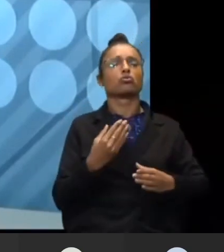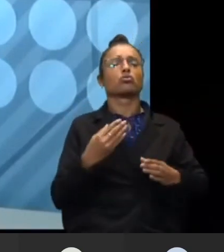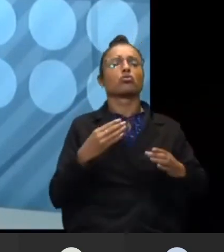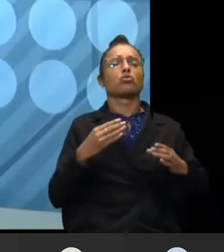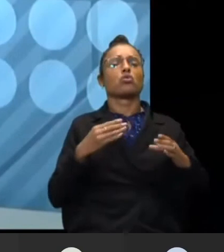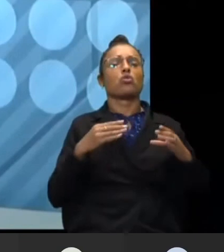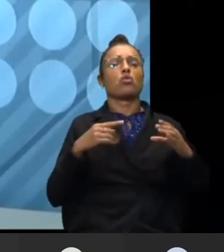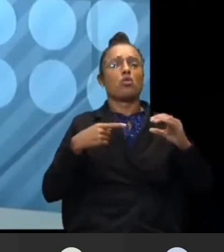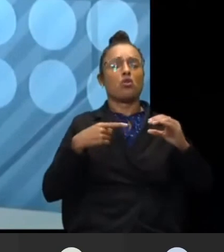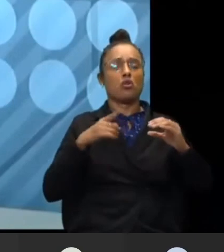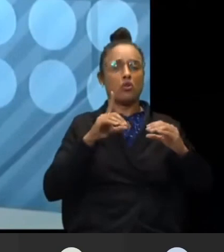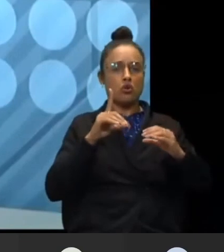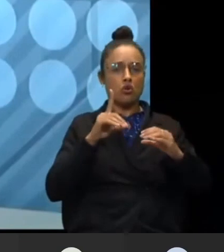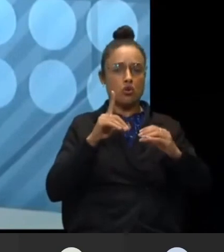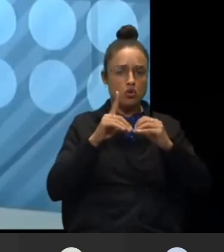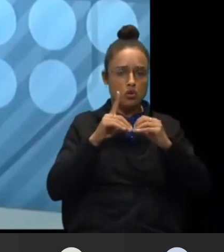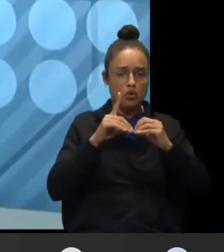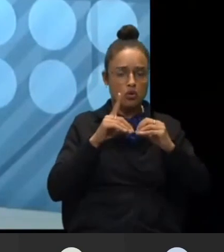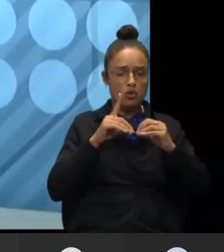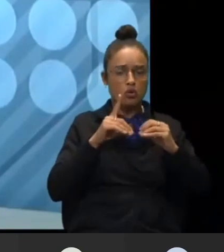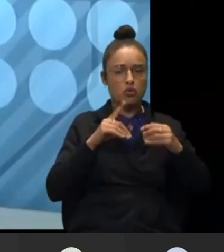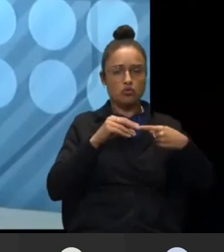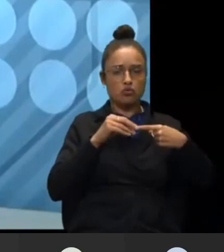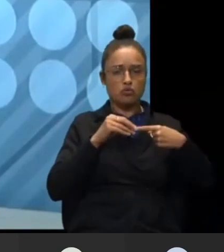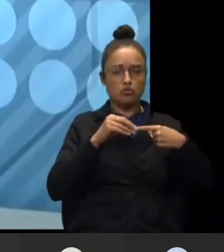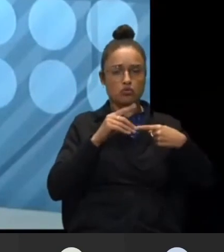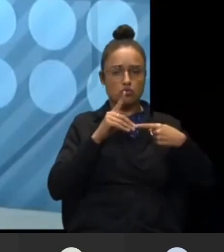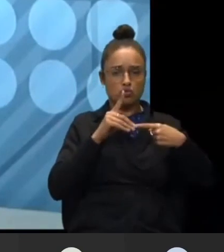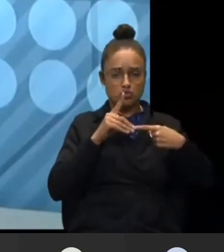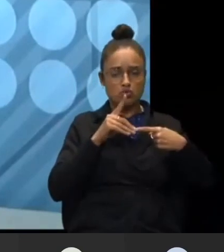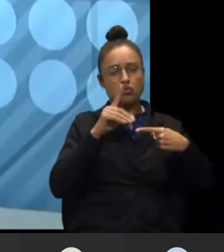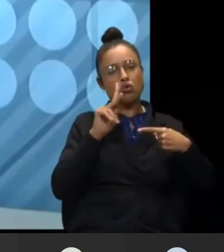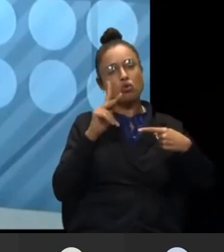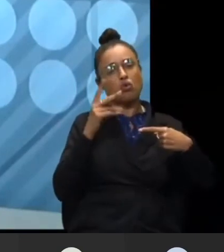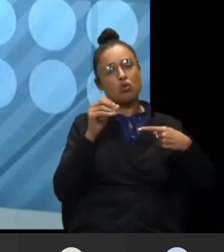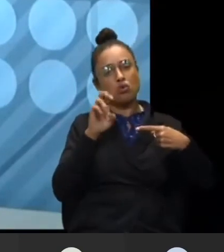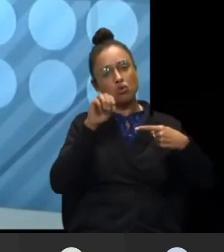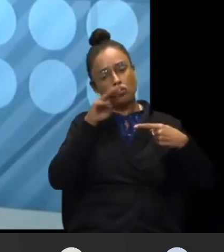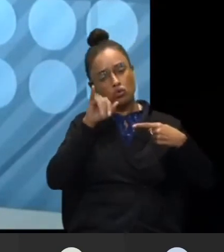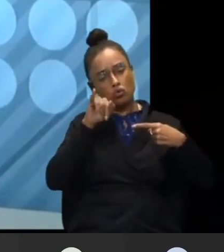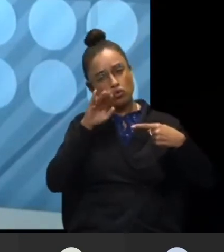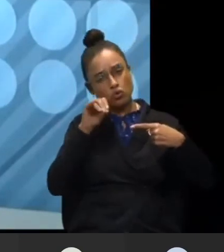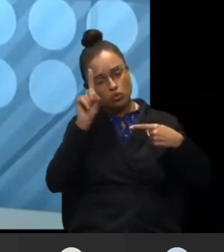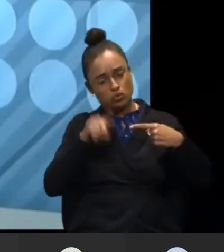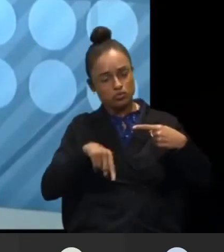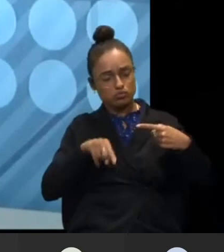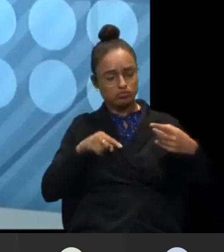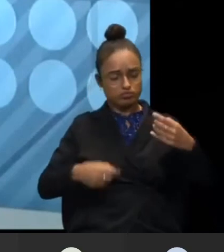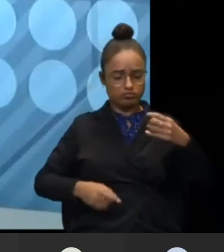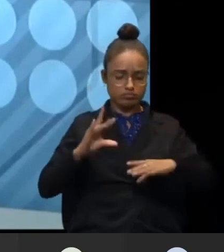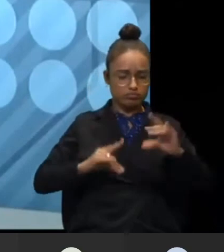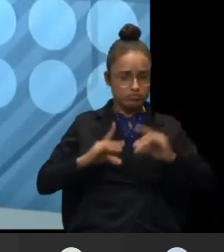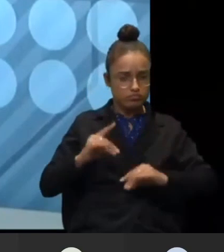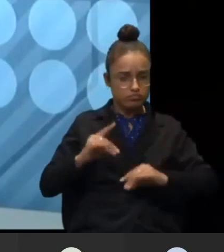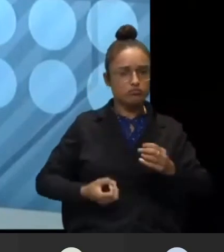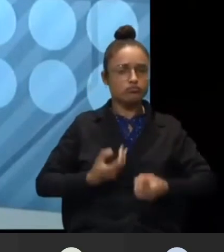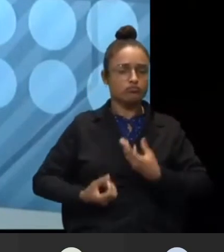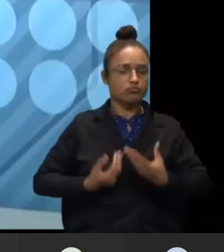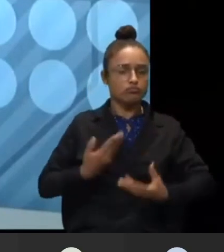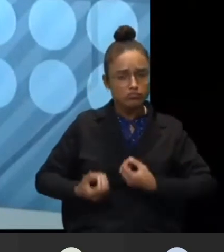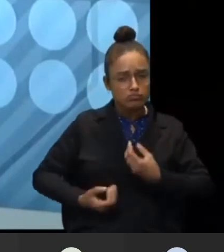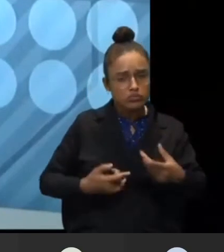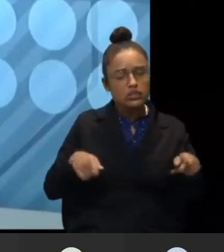exemplo, o colesterol, tanto é que o colesterol, 75% do colesterol ele é de produção endógena, 25%